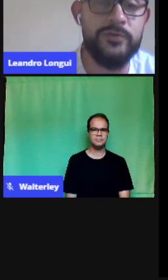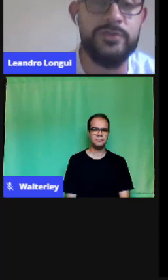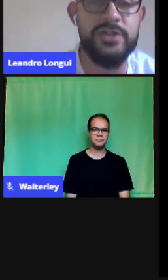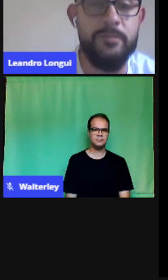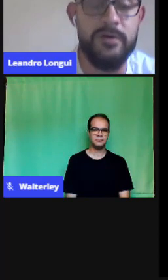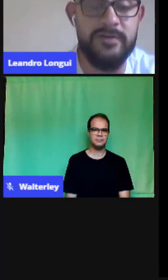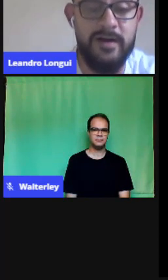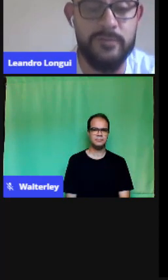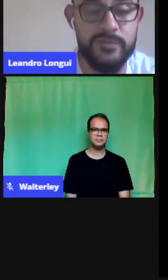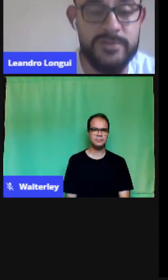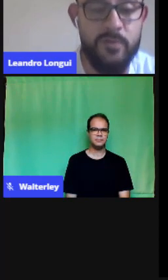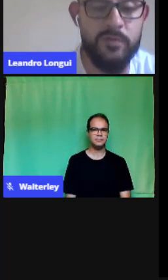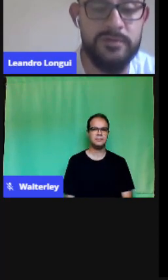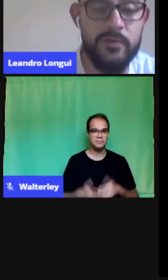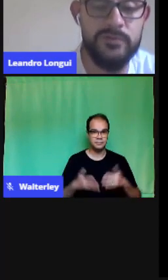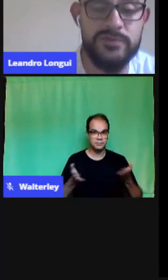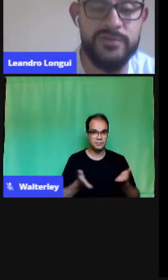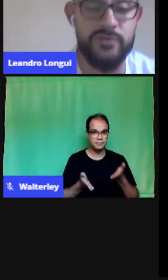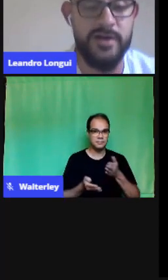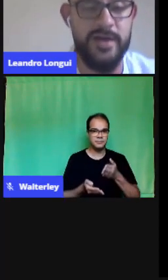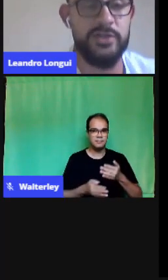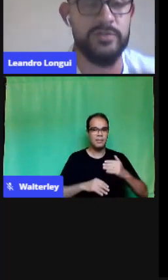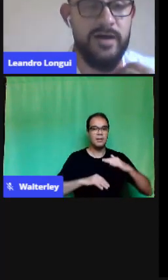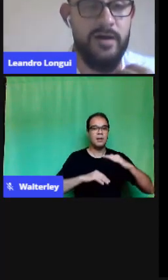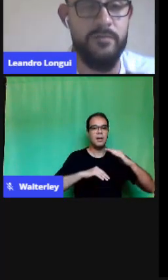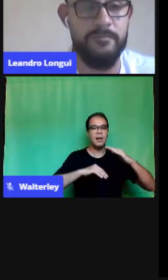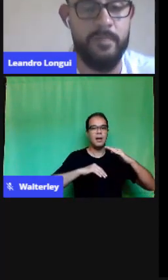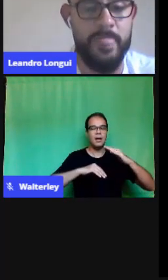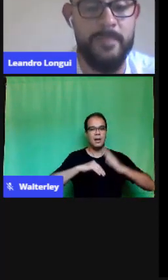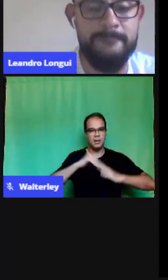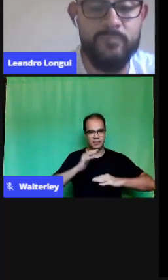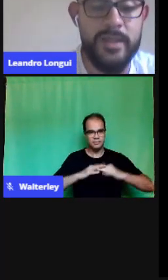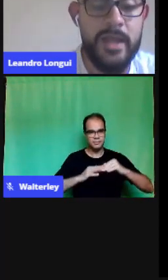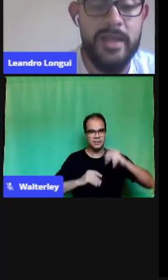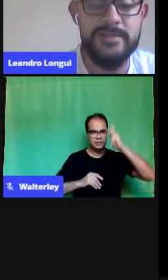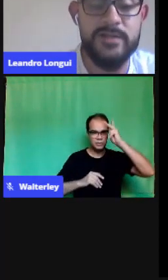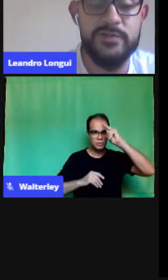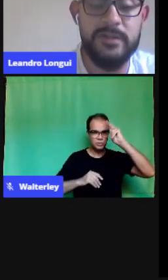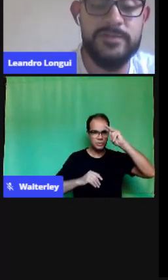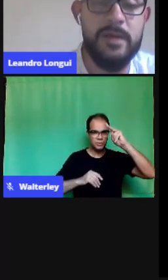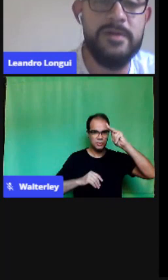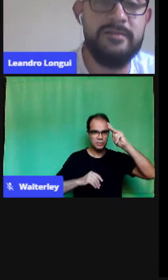com o intuito de abordarmos conteúdos de história regional,